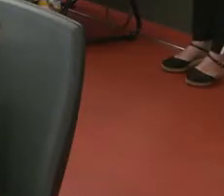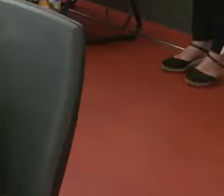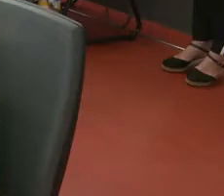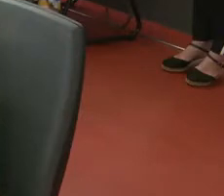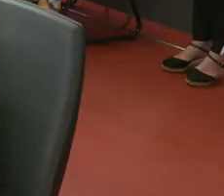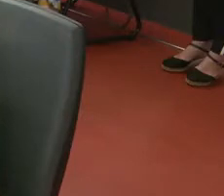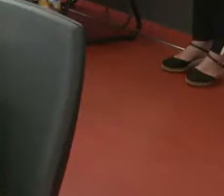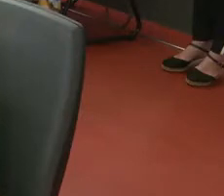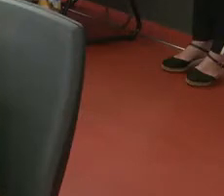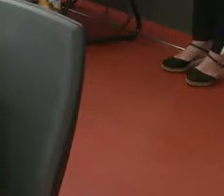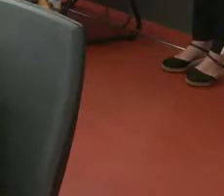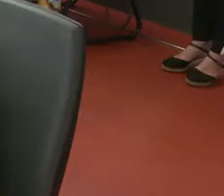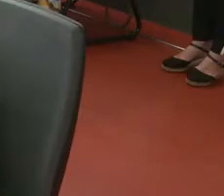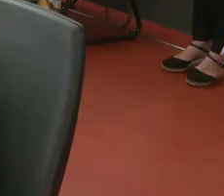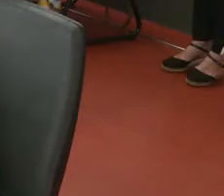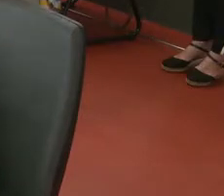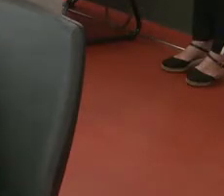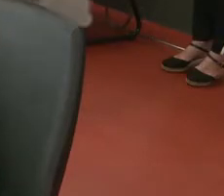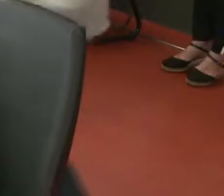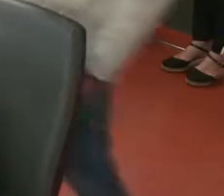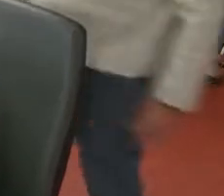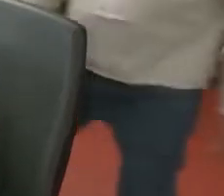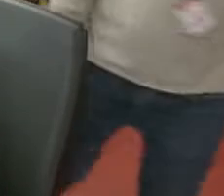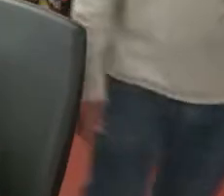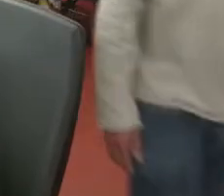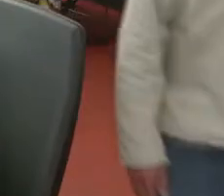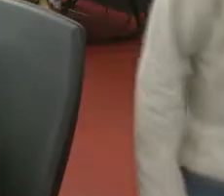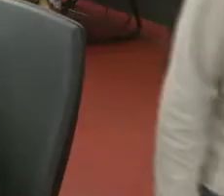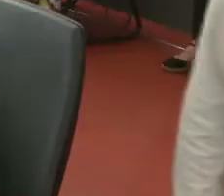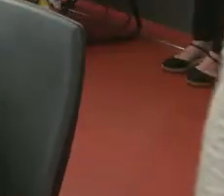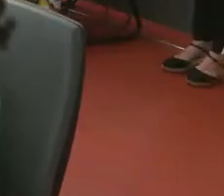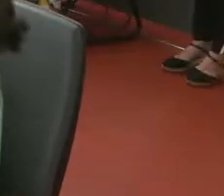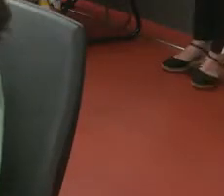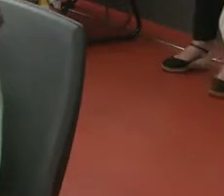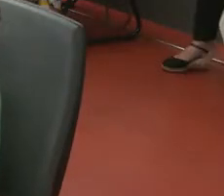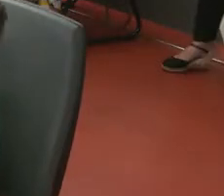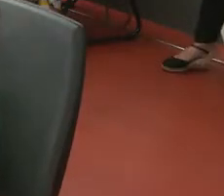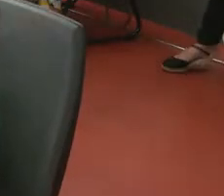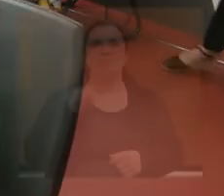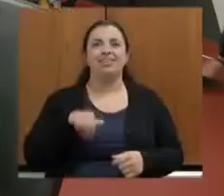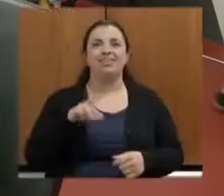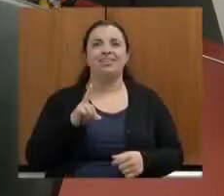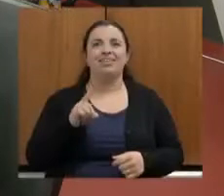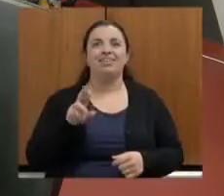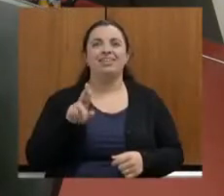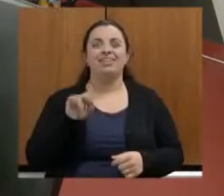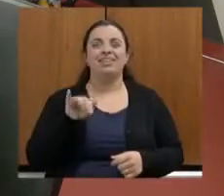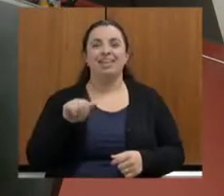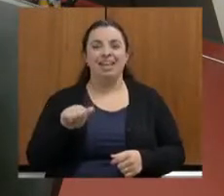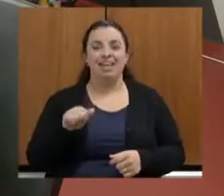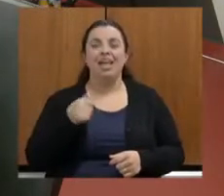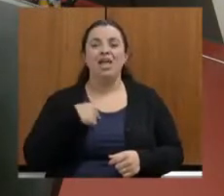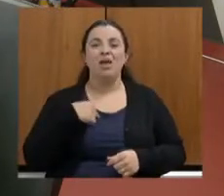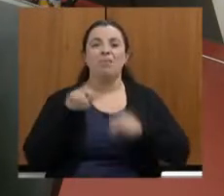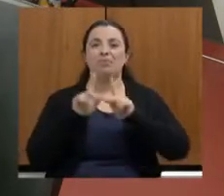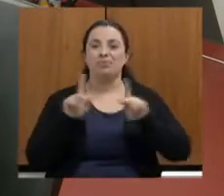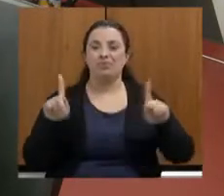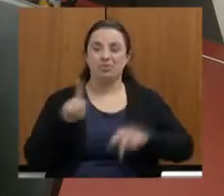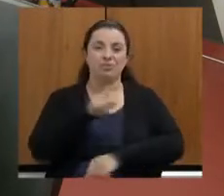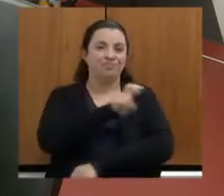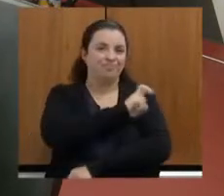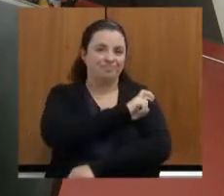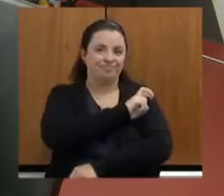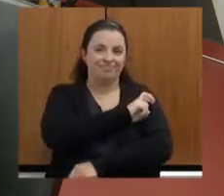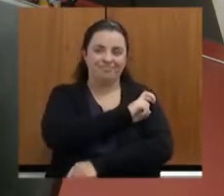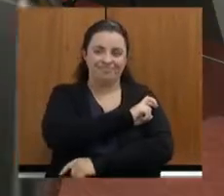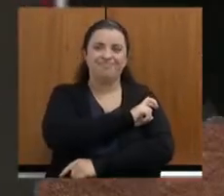e a Olá meu nome é Andréa Martins Sou professora do 5º ano do